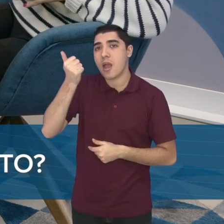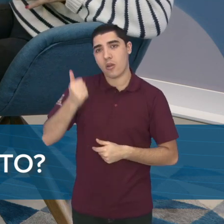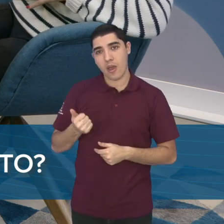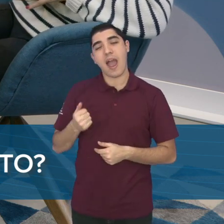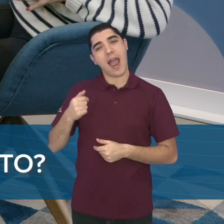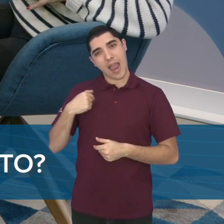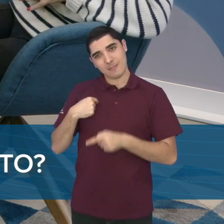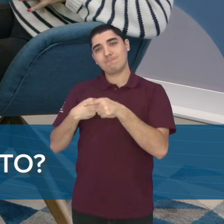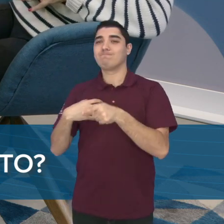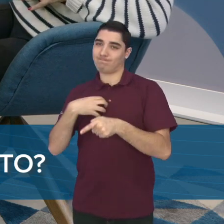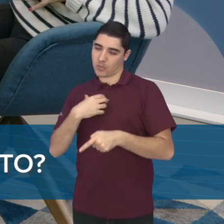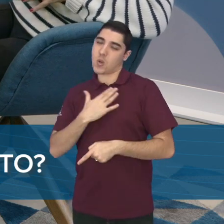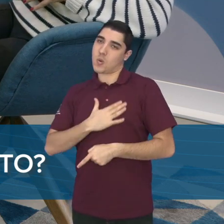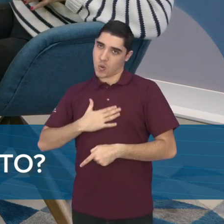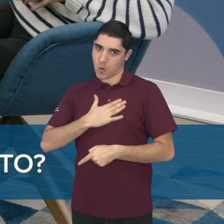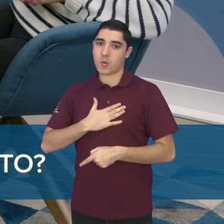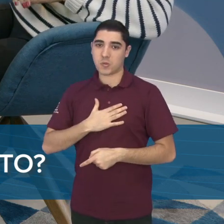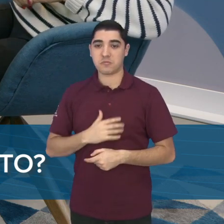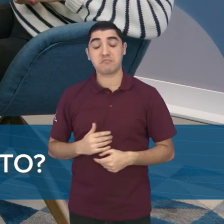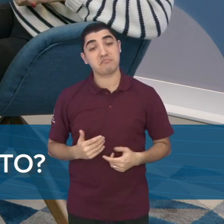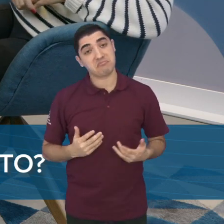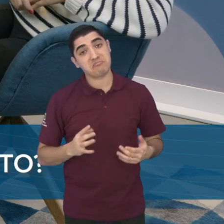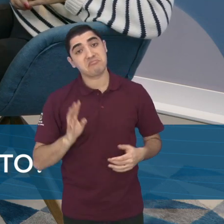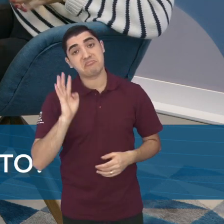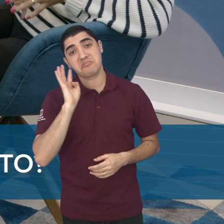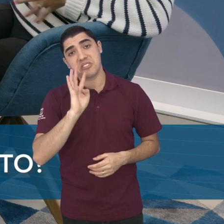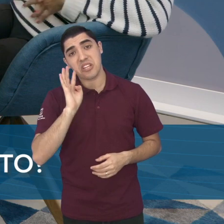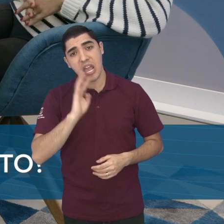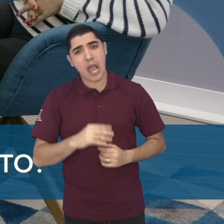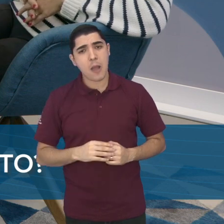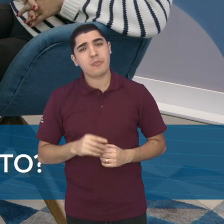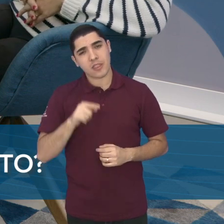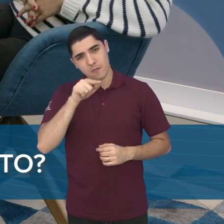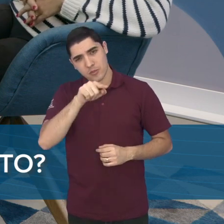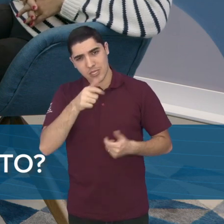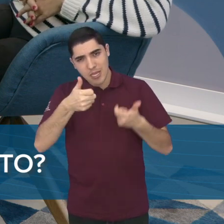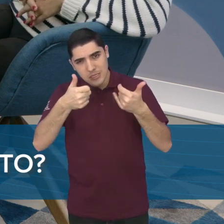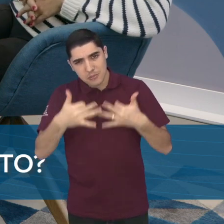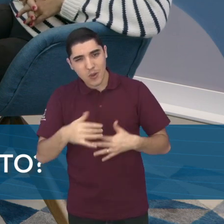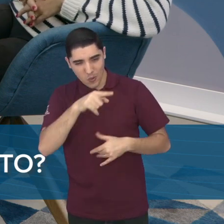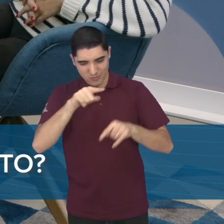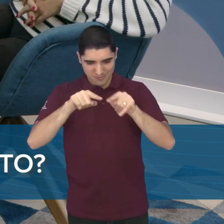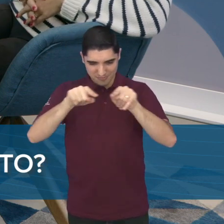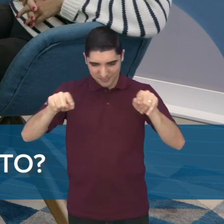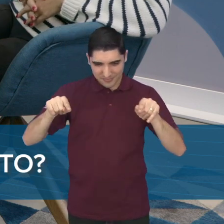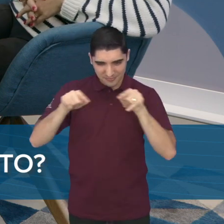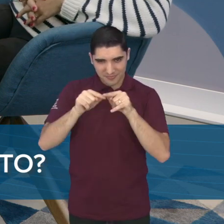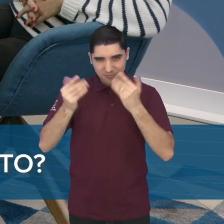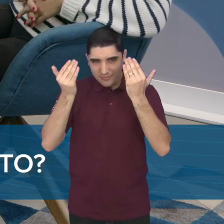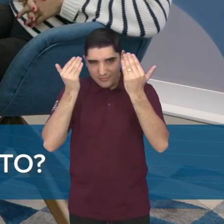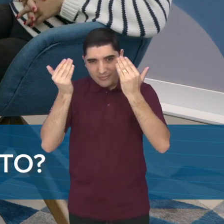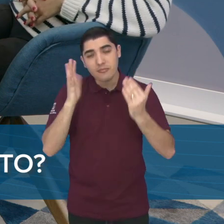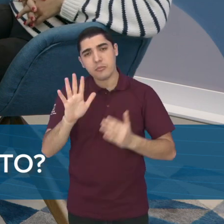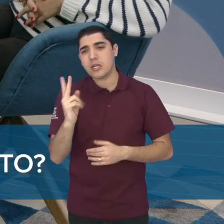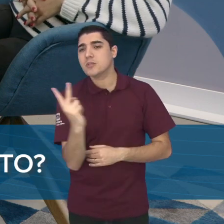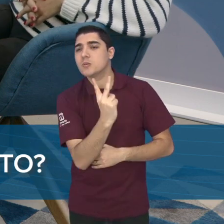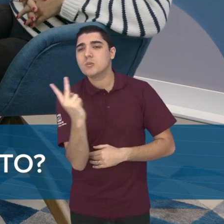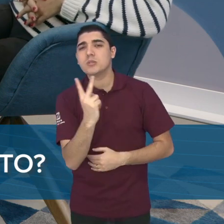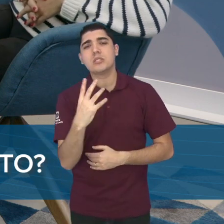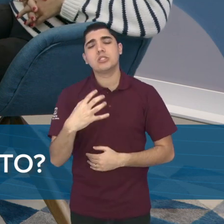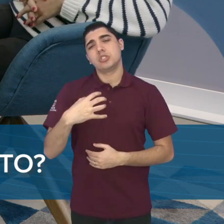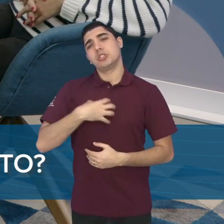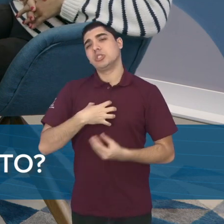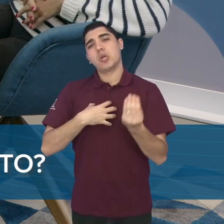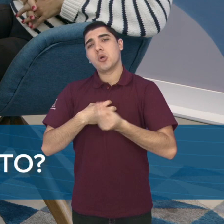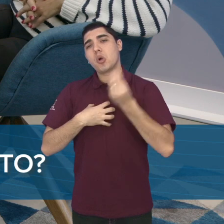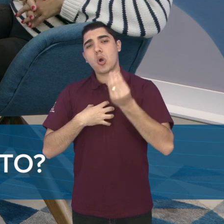bacana, sabe, Dani? Isso eu acho que é muito legal. Bacana. E você deu o exemplo do consultório. Como que vocês têm sentido isso assim, em relação